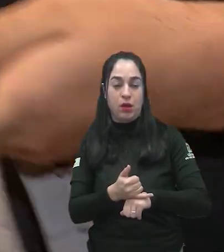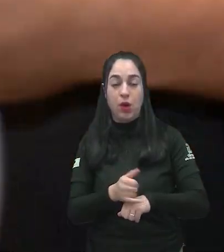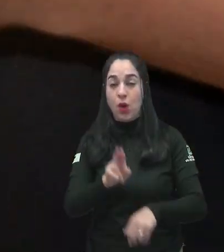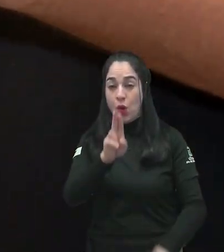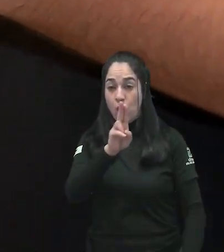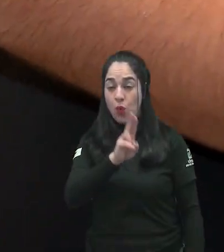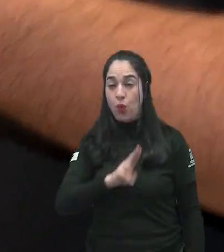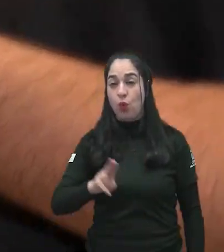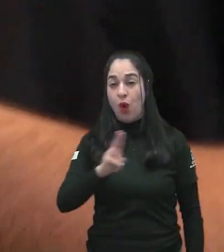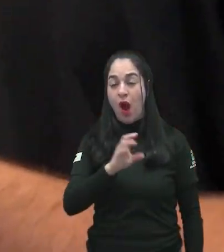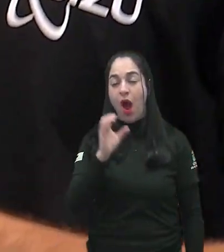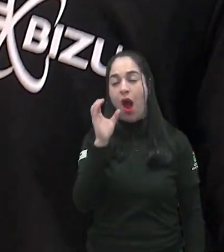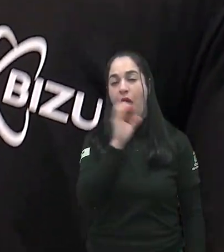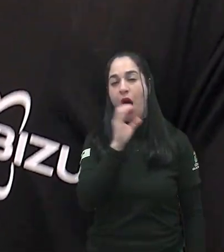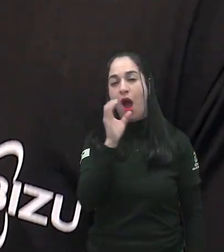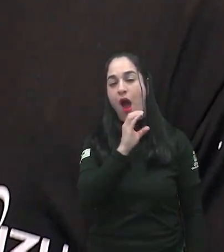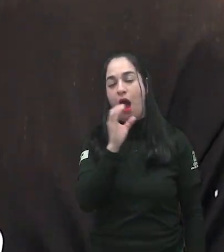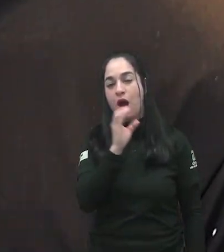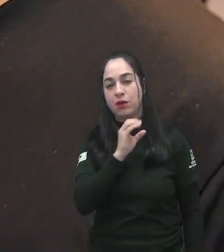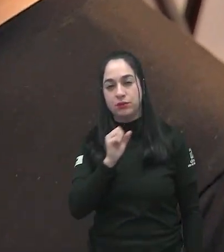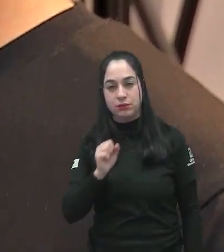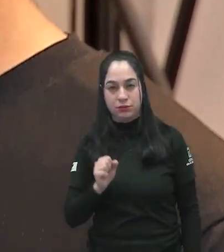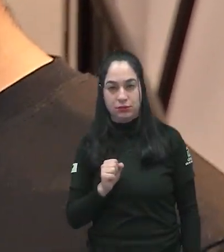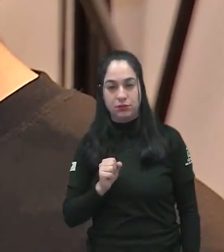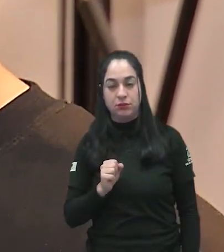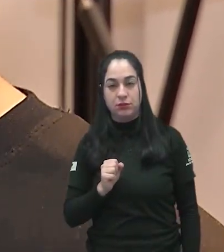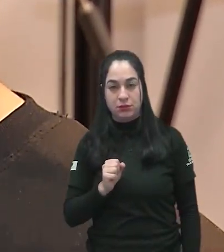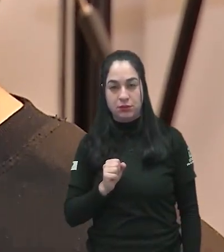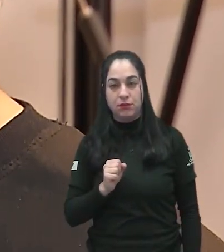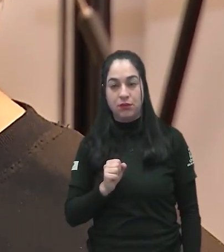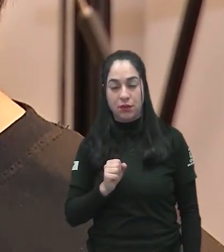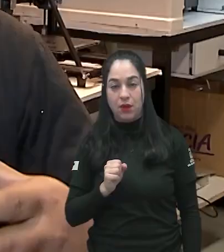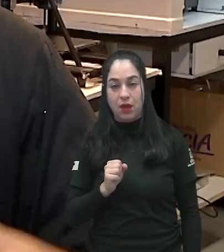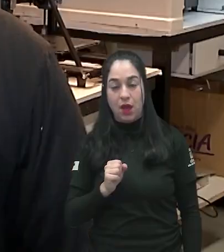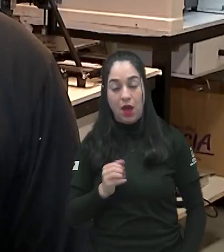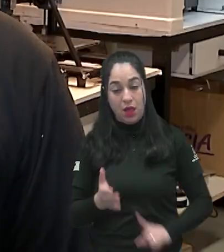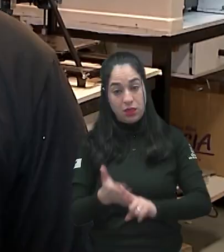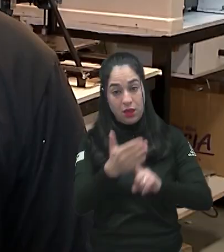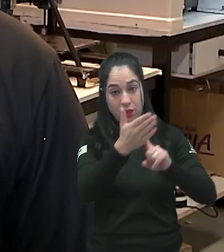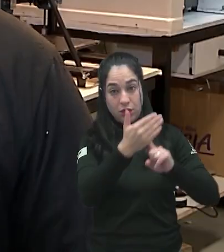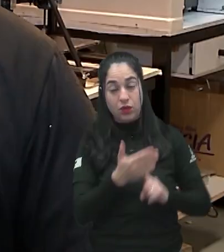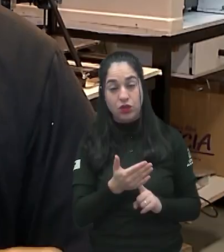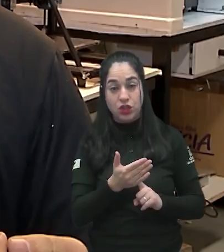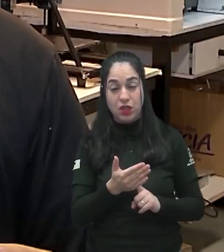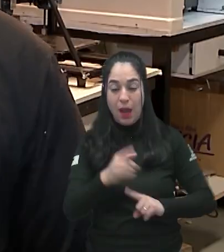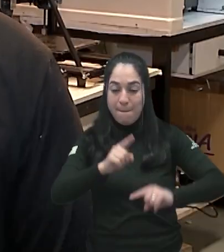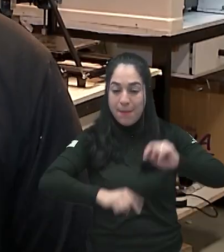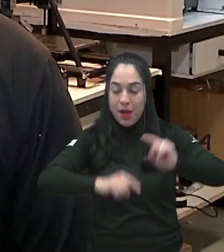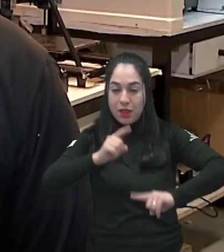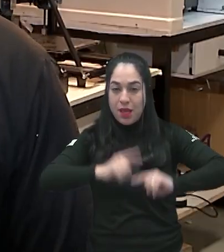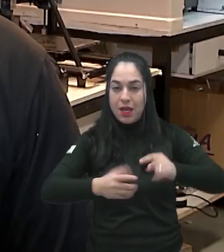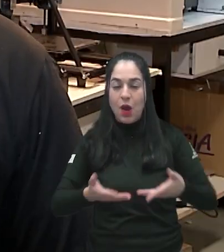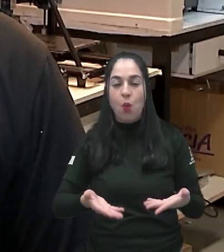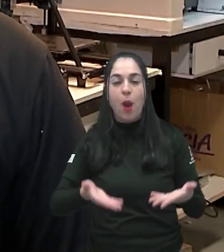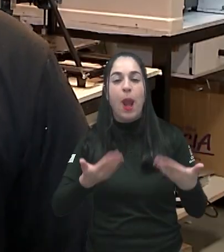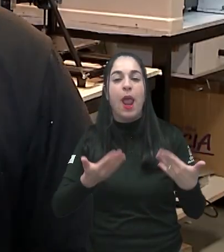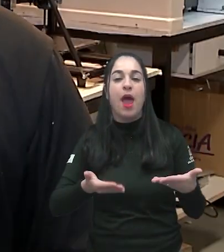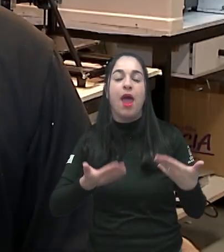O processo otimiza tempo, custos e manutenção dos foguetes. Ela permite que a gente crie peças mais